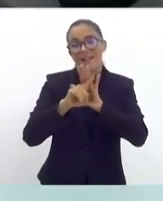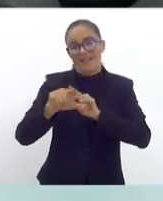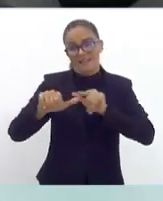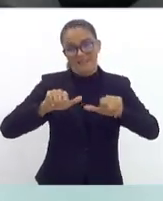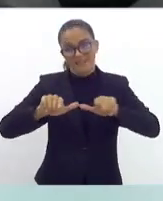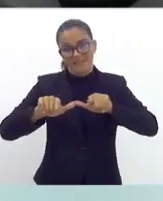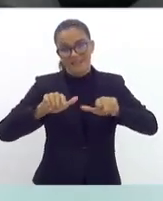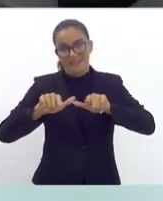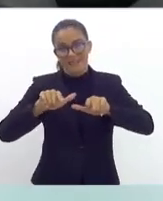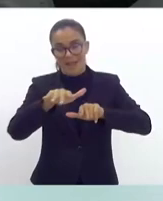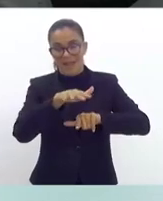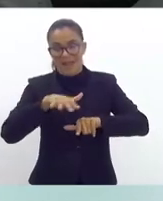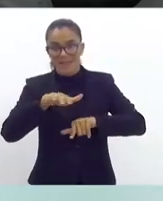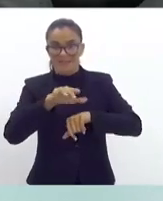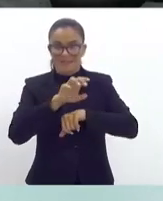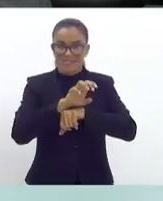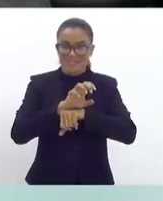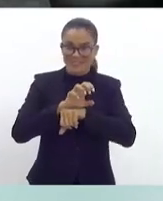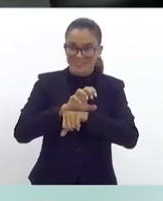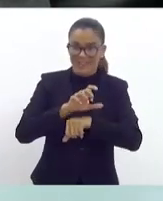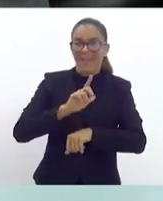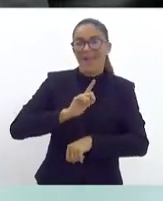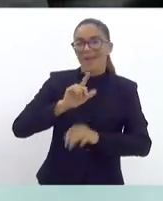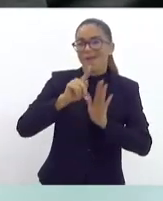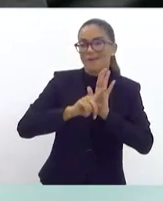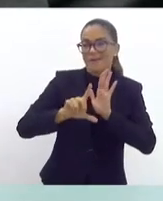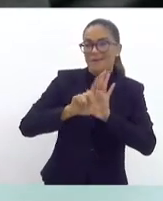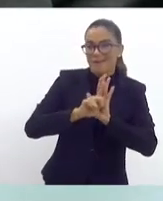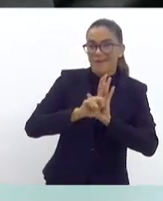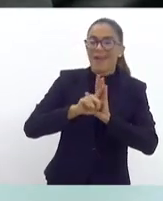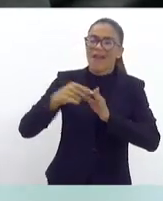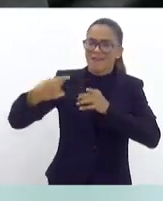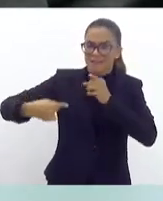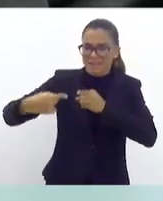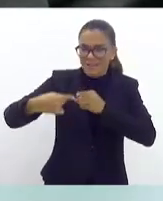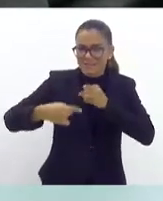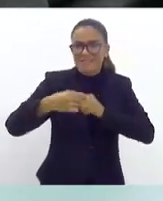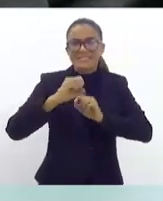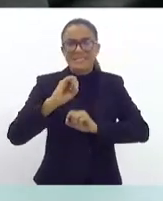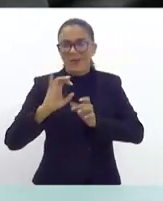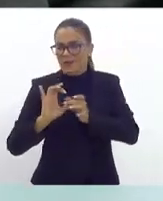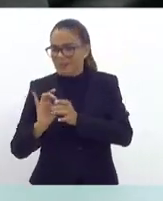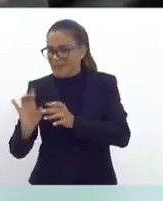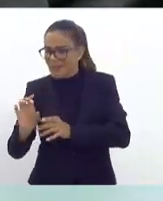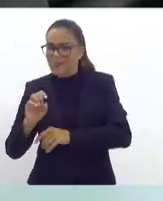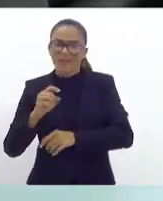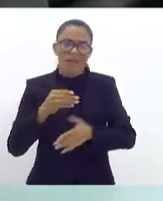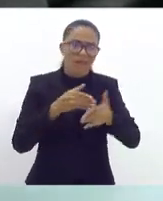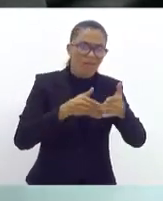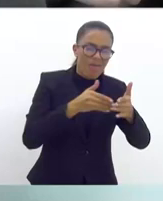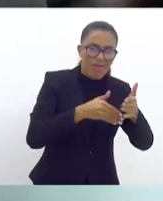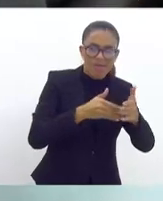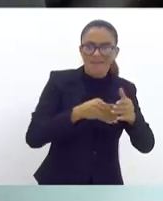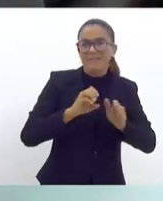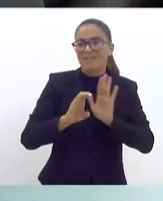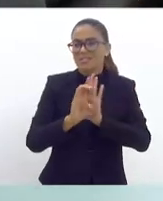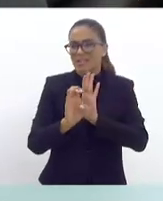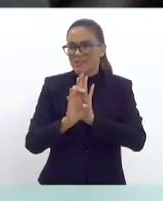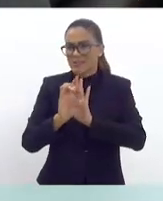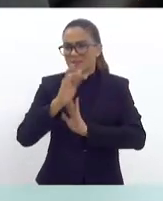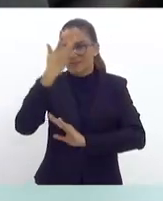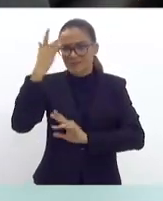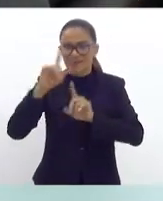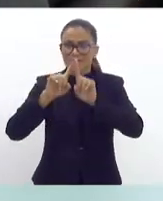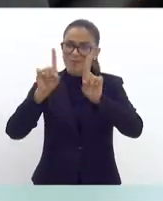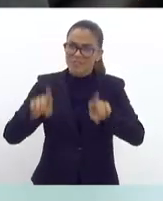a nível estadual ou seja seria um projeto aí de bateria se pode ser autorizativo sem positivo seria no estatuto do servidor